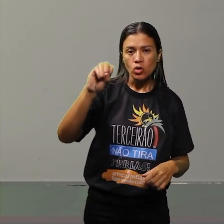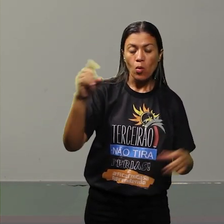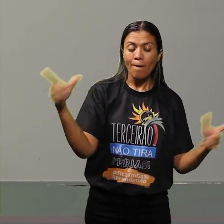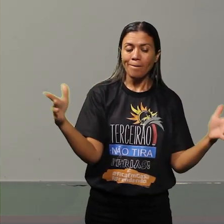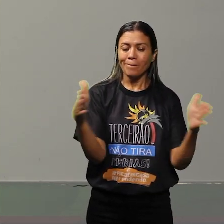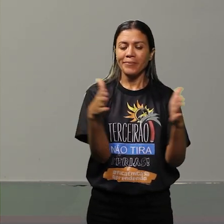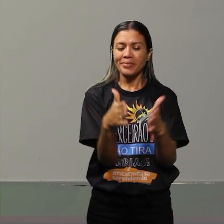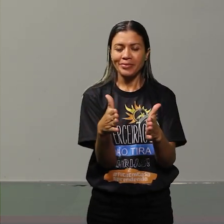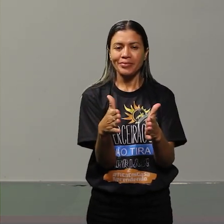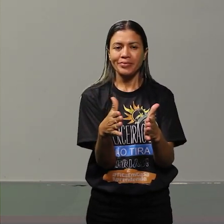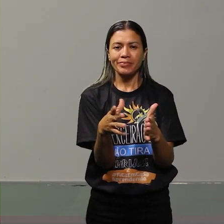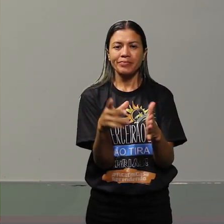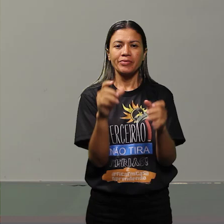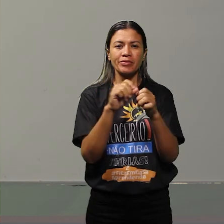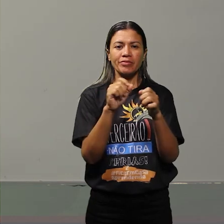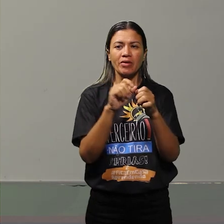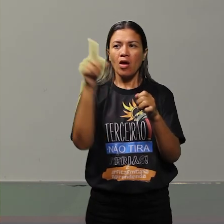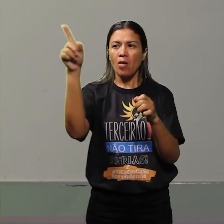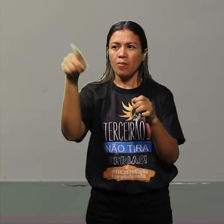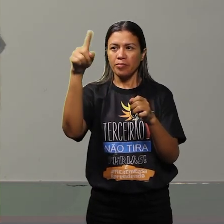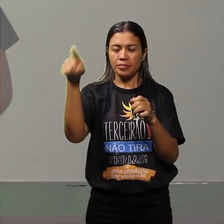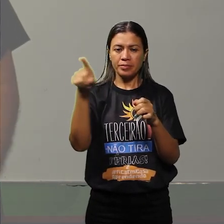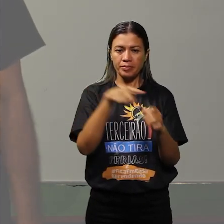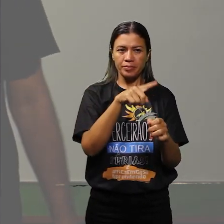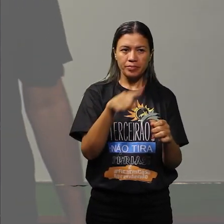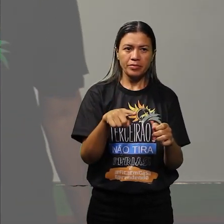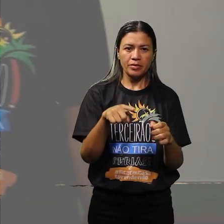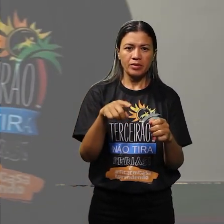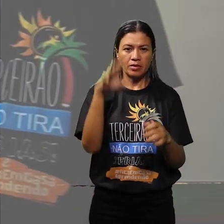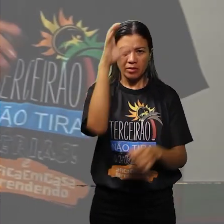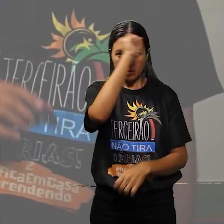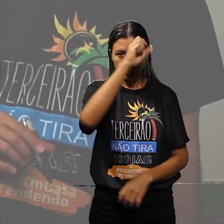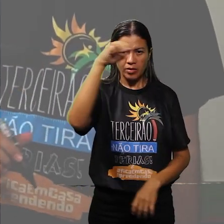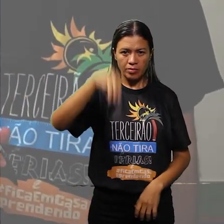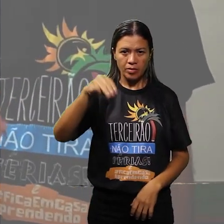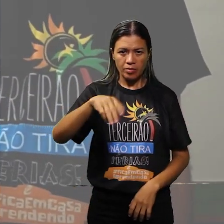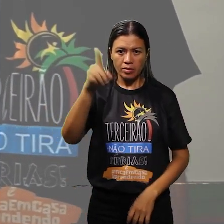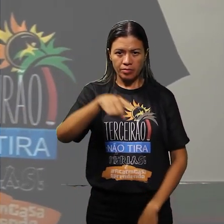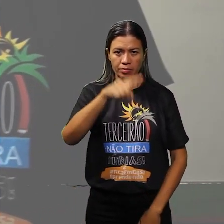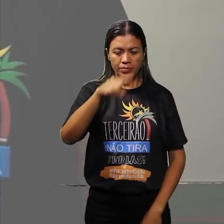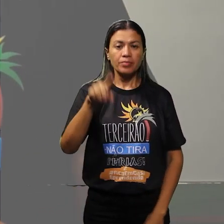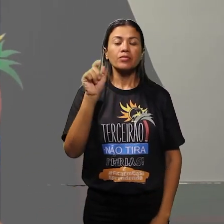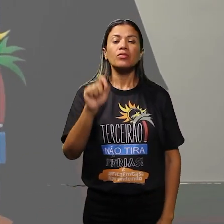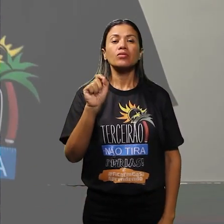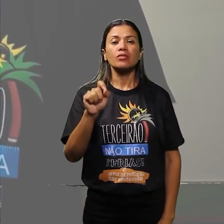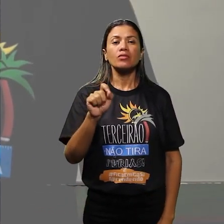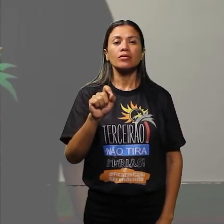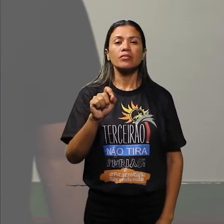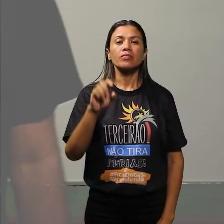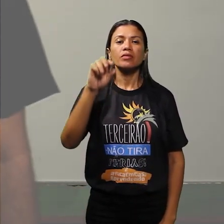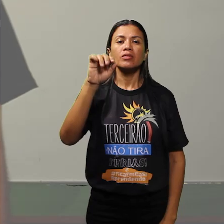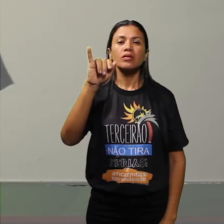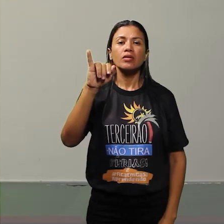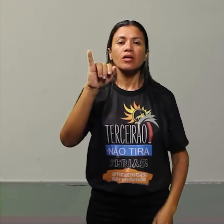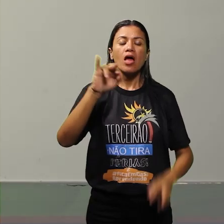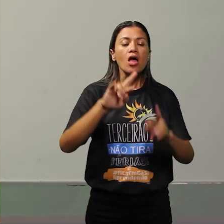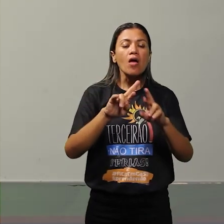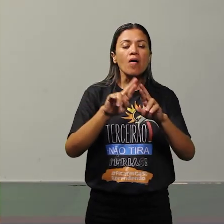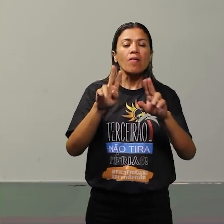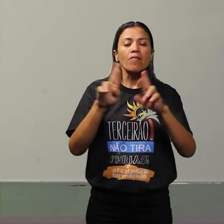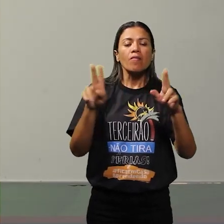ó, quando tu faz meio pelos extremos, né? Você aprende na matemática, eles estão multiplicando, eles vão ser o quê?